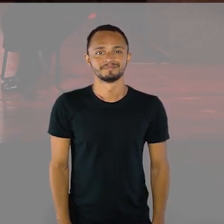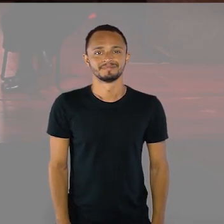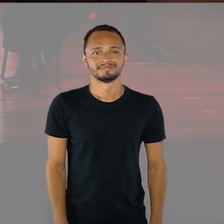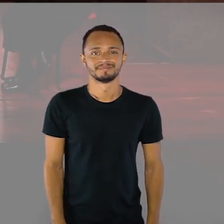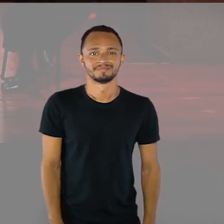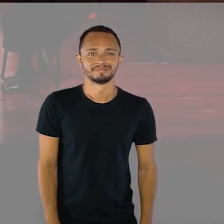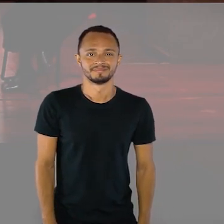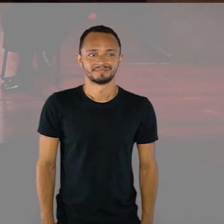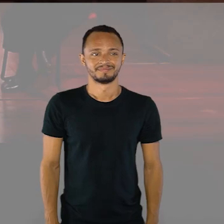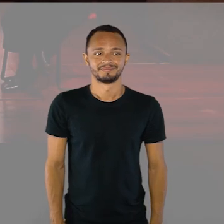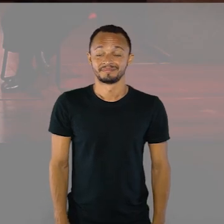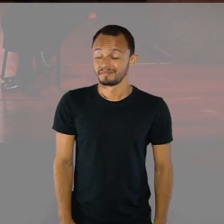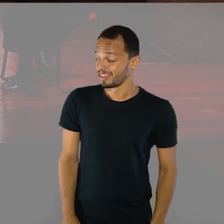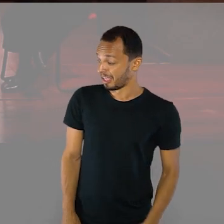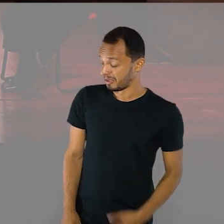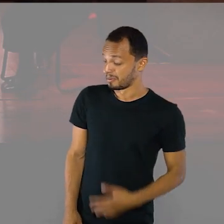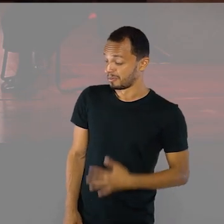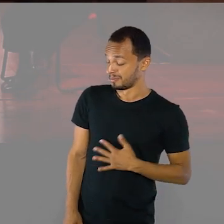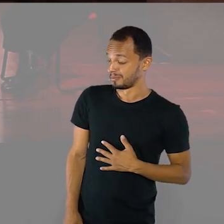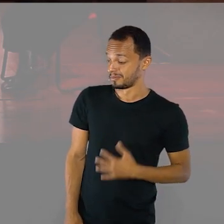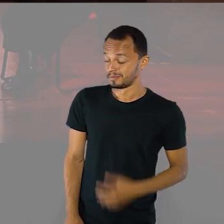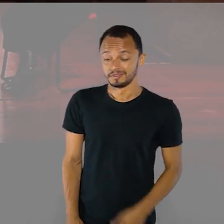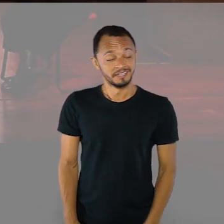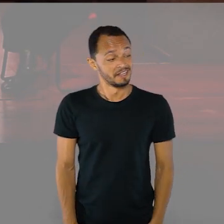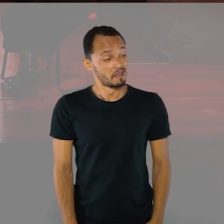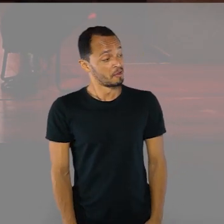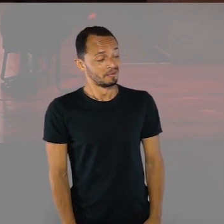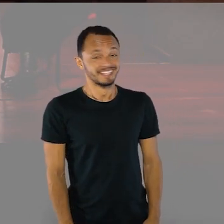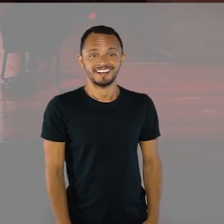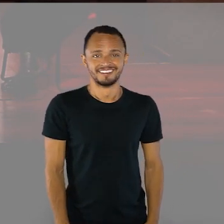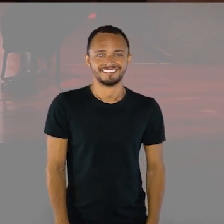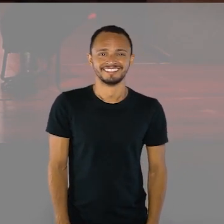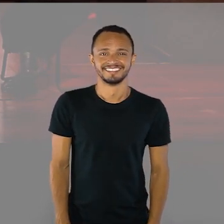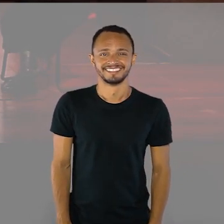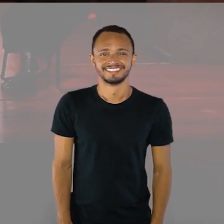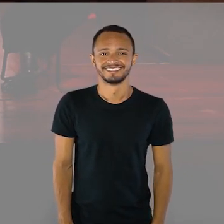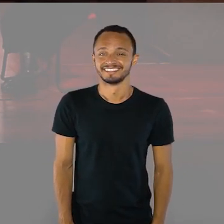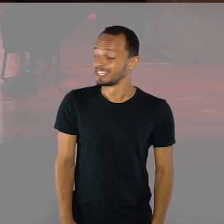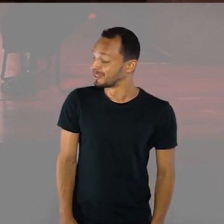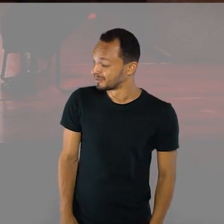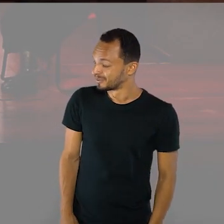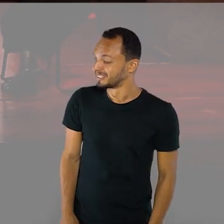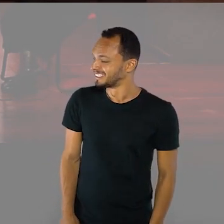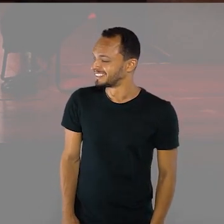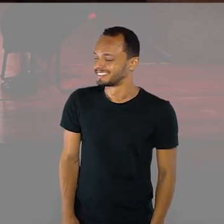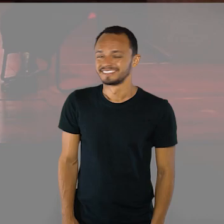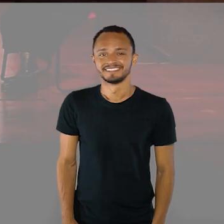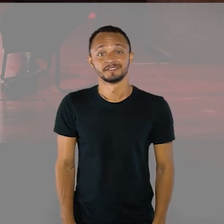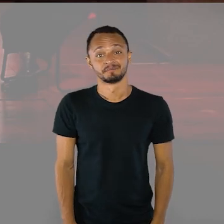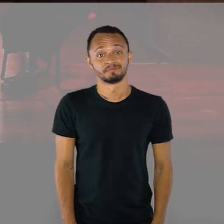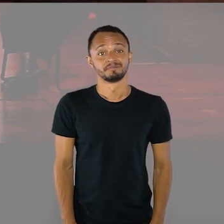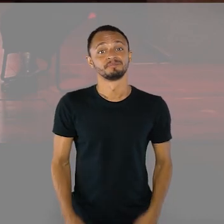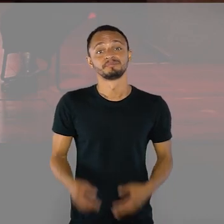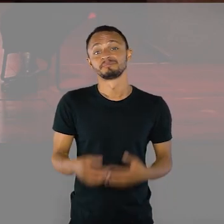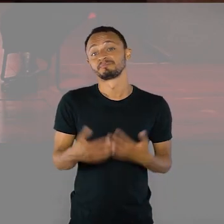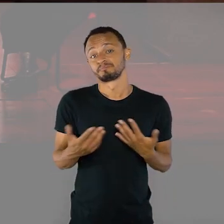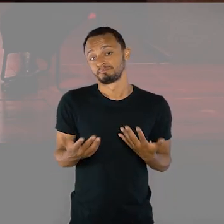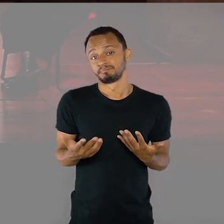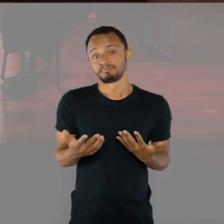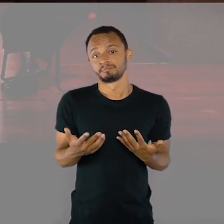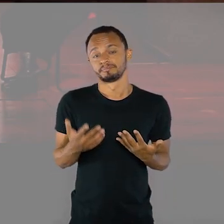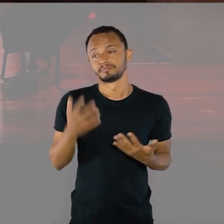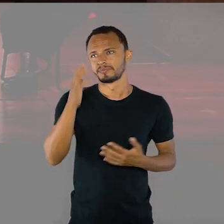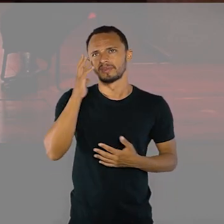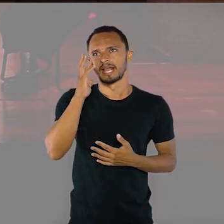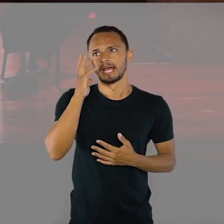Quer que eu responda? Bem, eu não. Lúcia. Bom, eu acho a